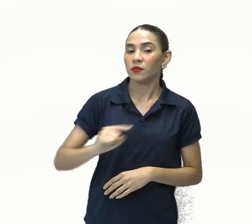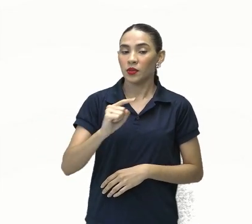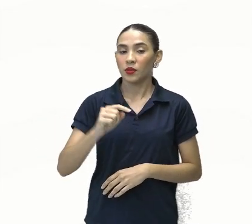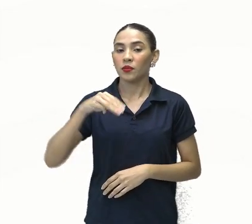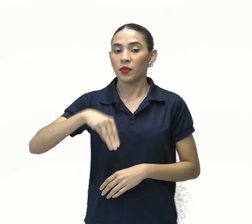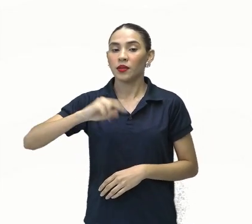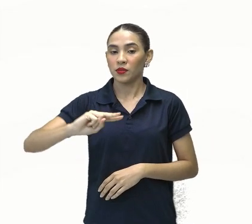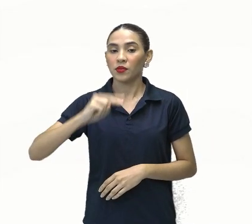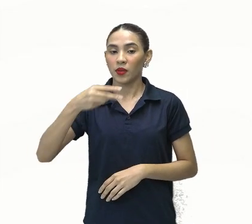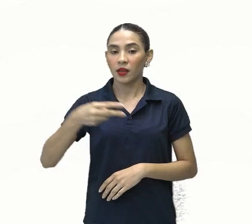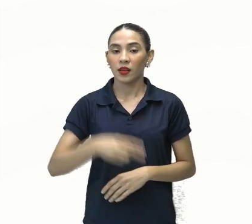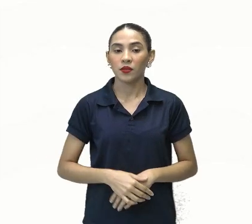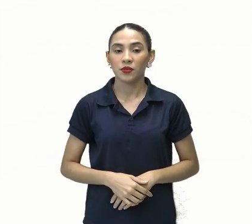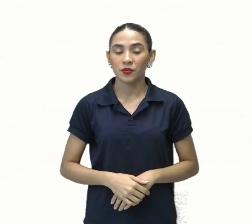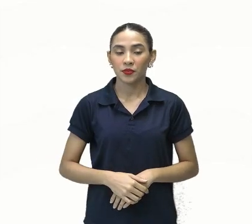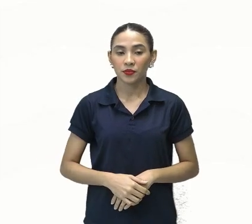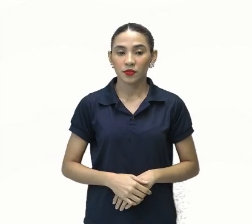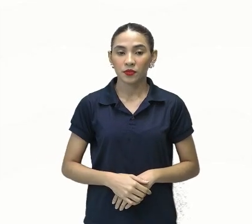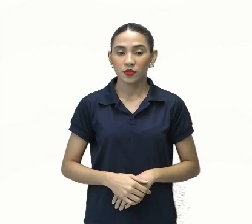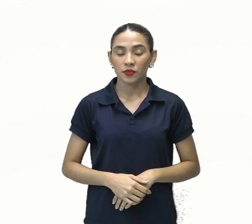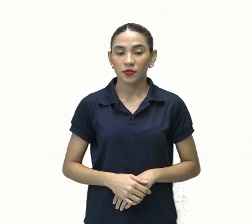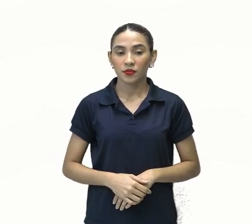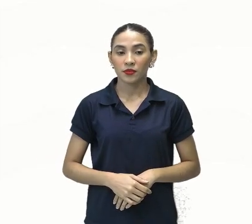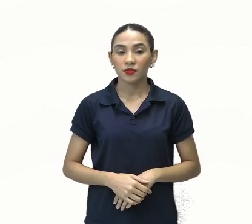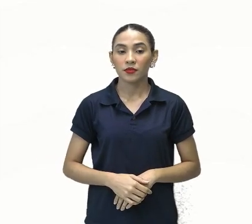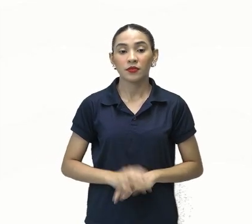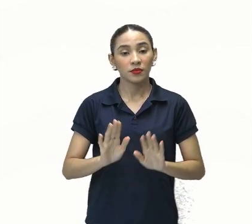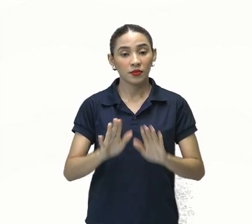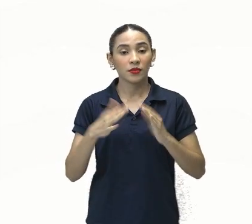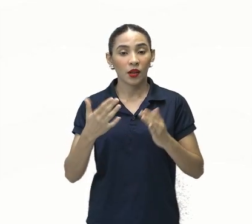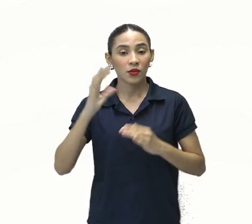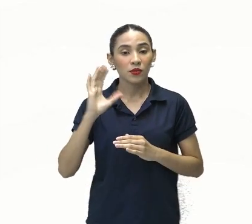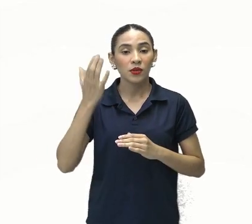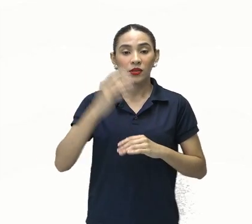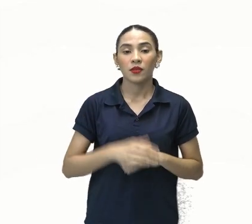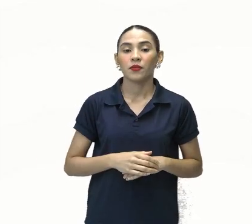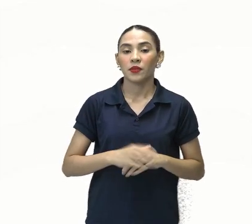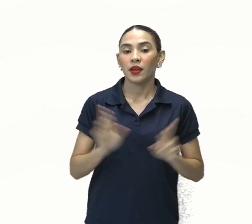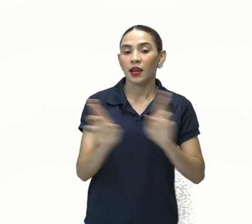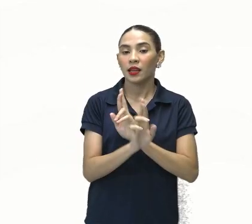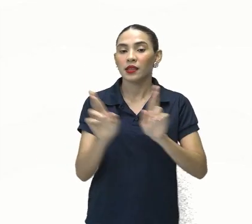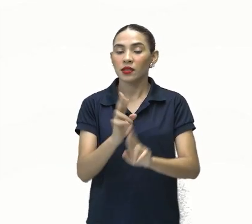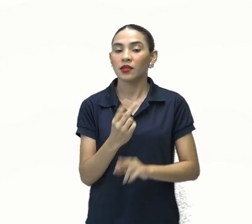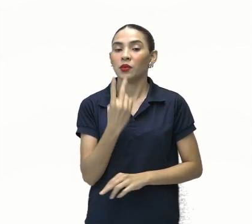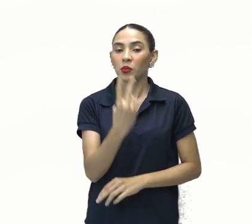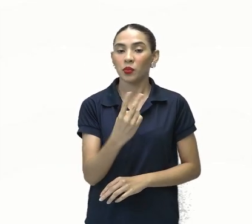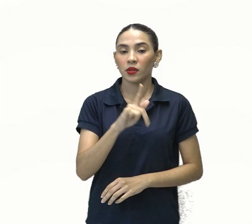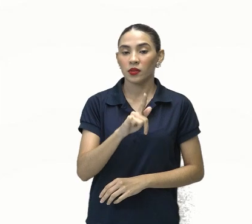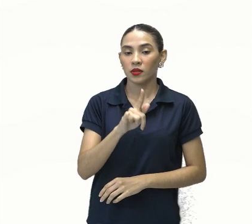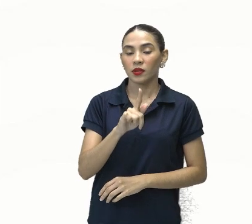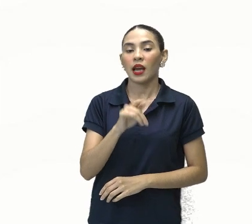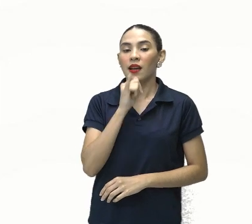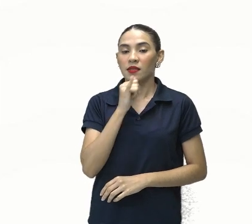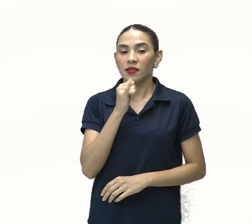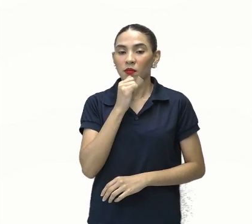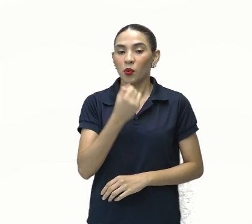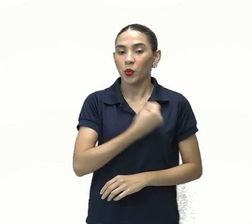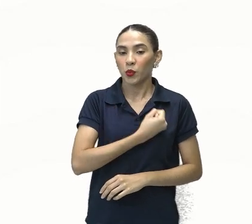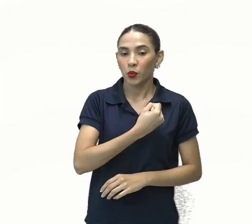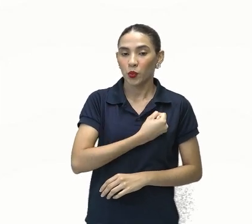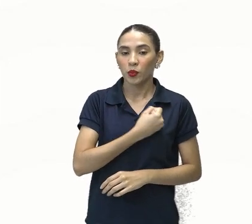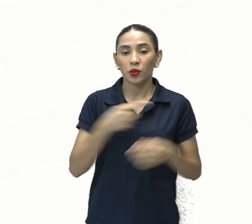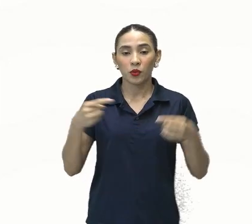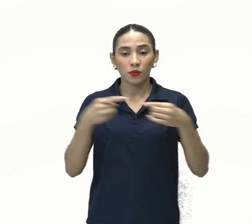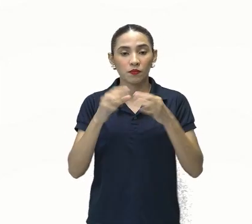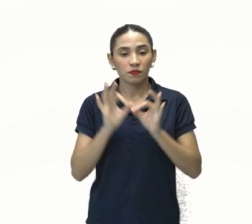32.000 metros quadrados. Essa situação relaciona duas grandezas proporcionais.